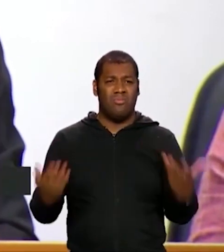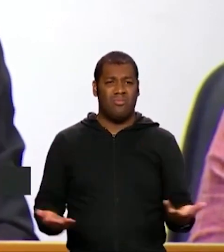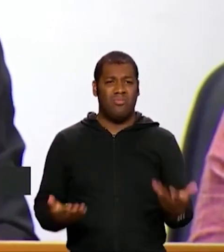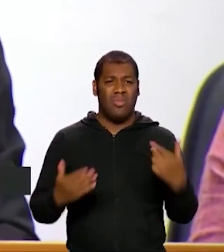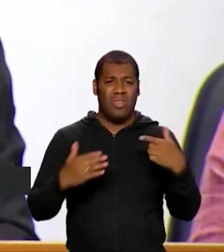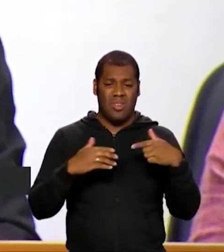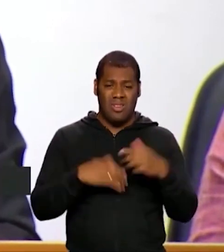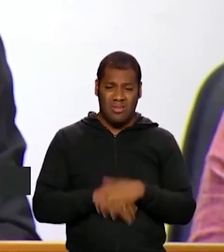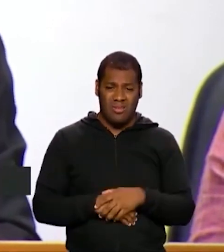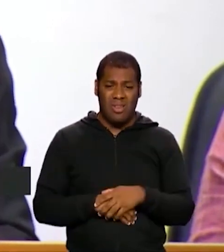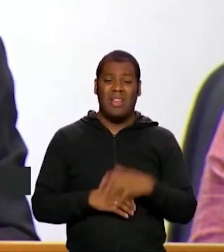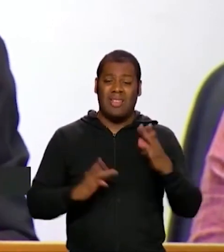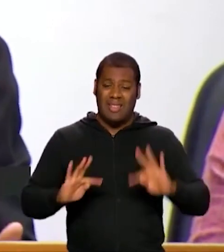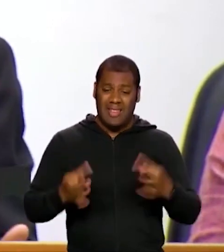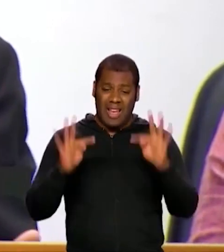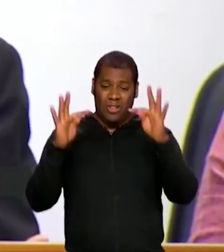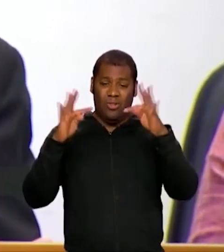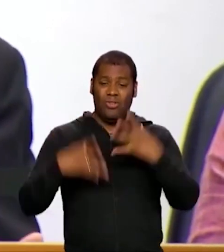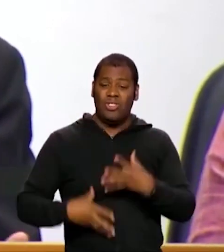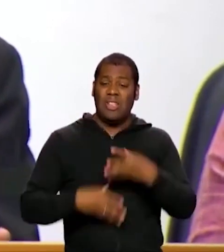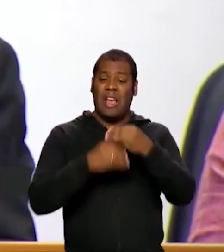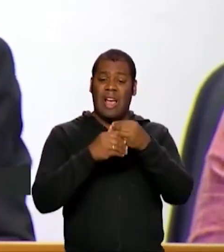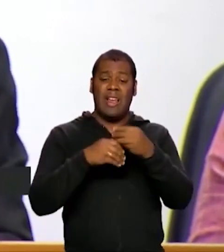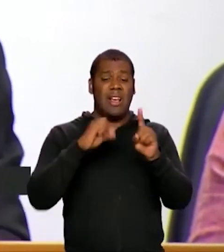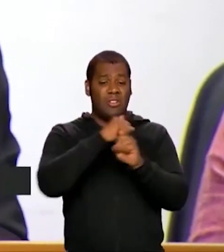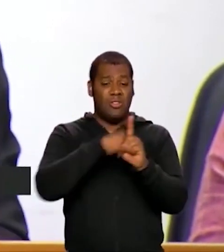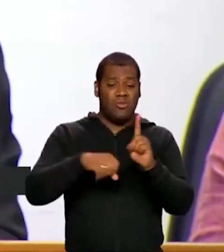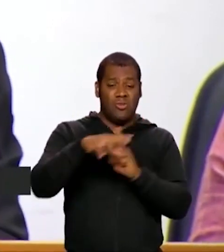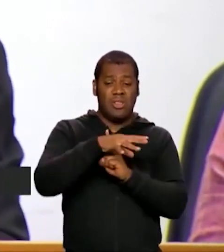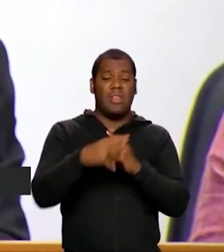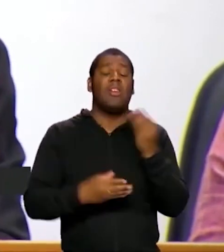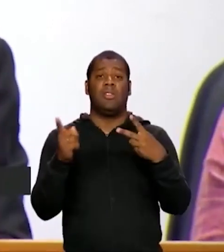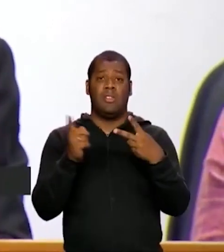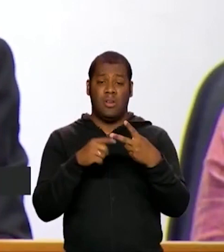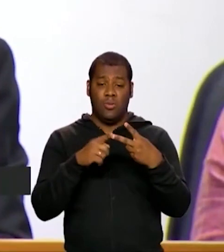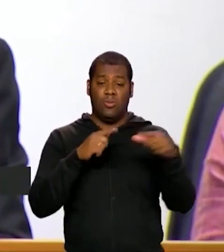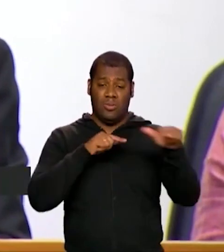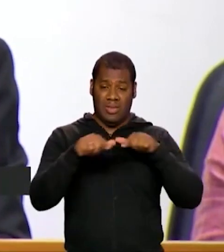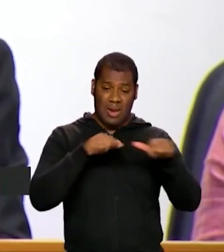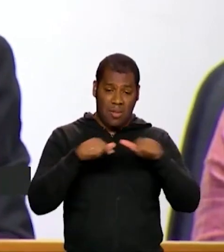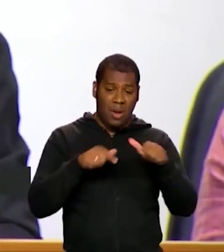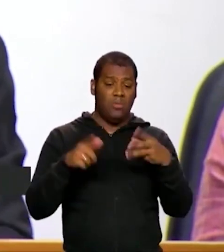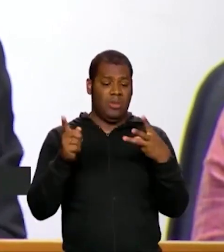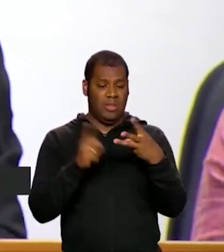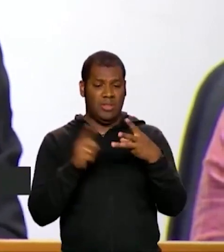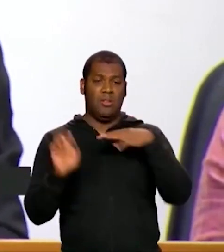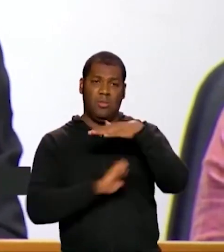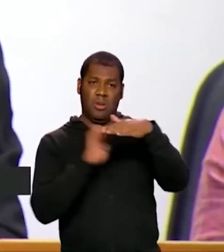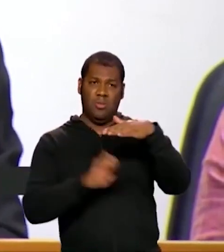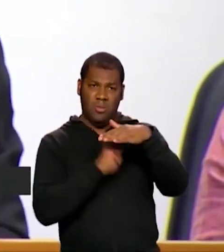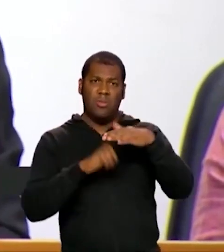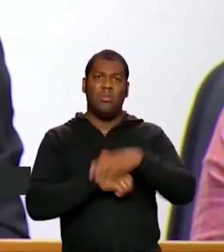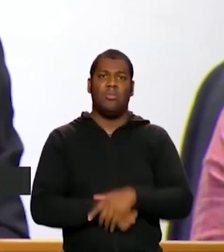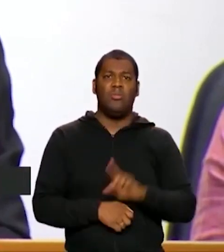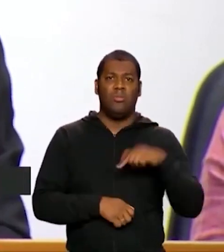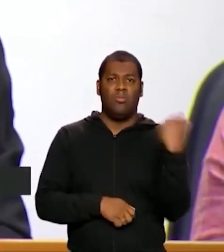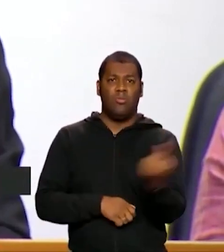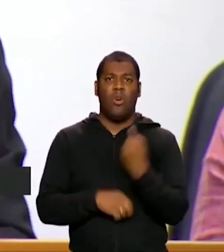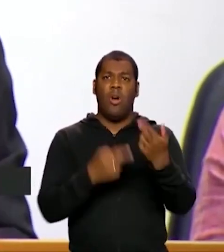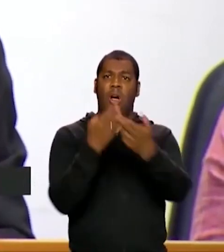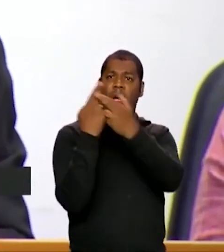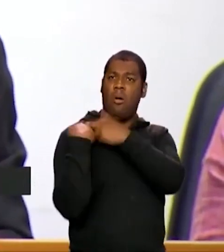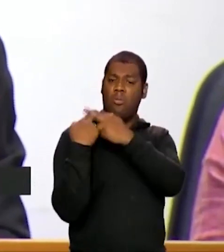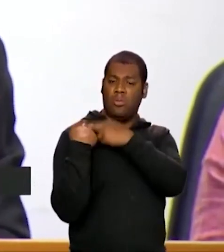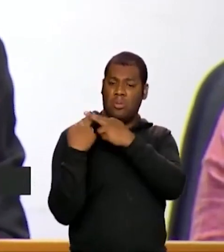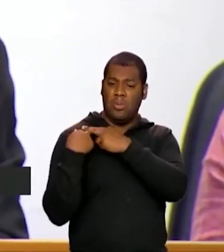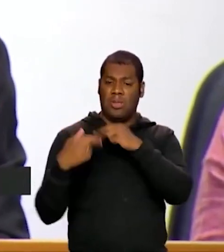contrário e quando se fala em Trabalhadores de plataforma a nossa obrigação é